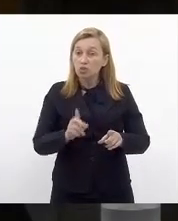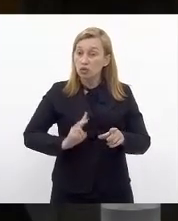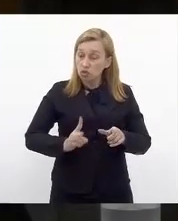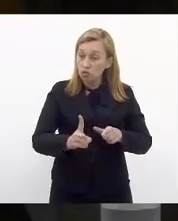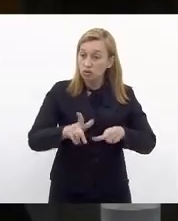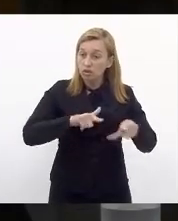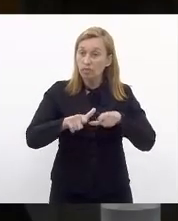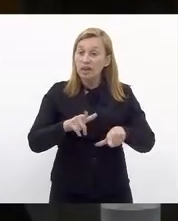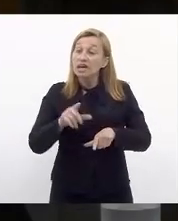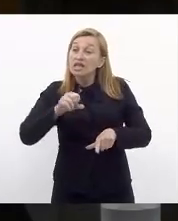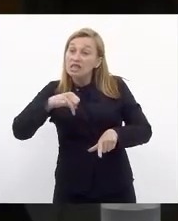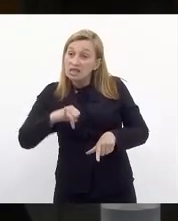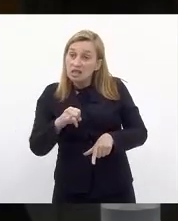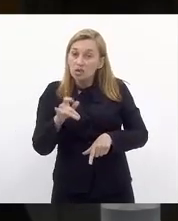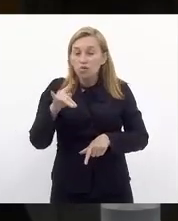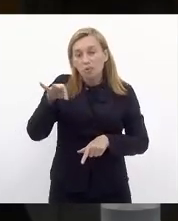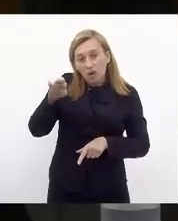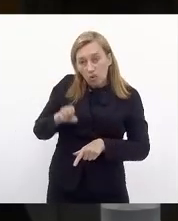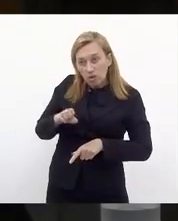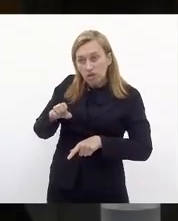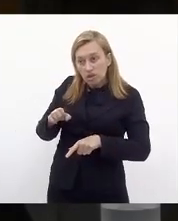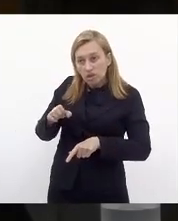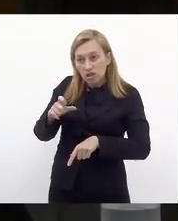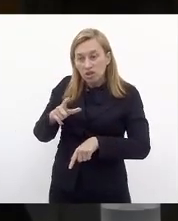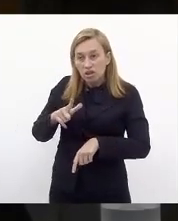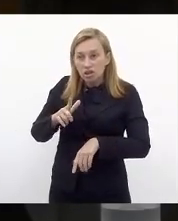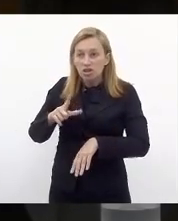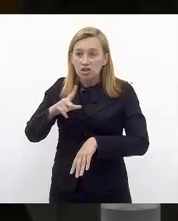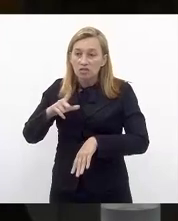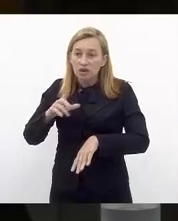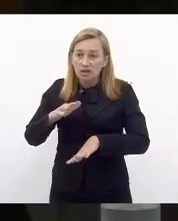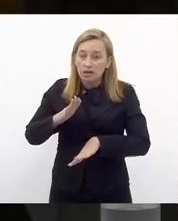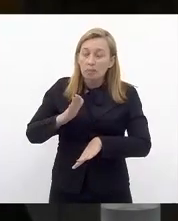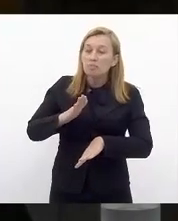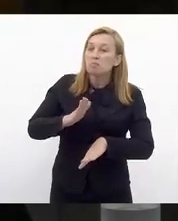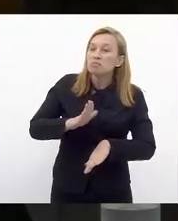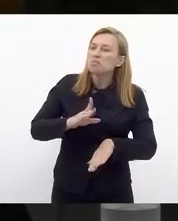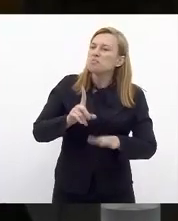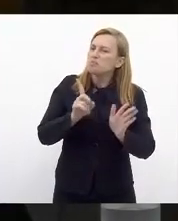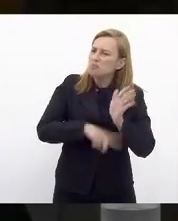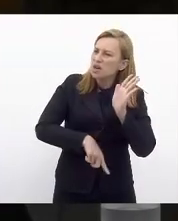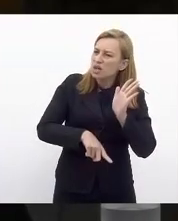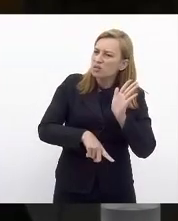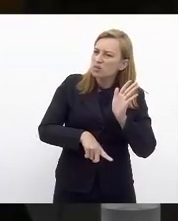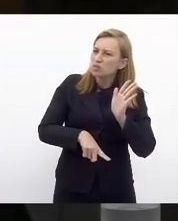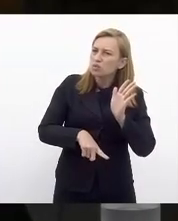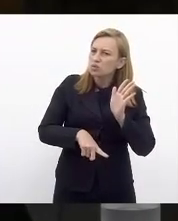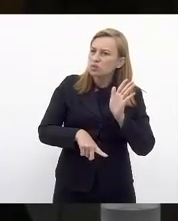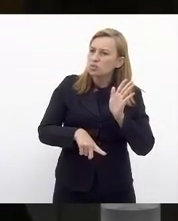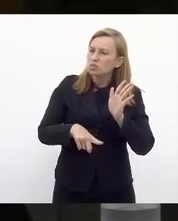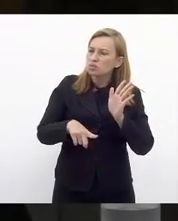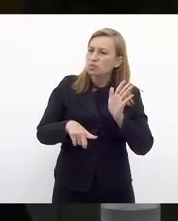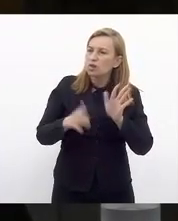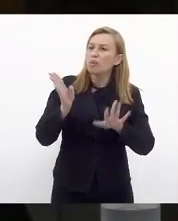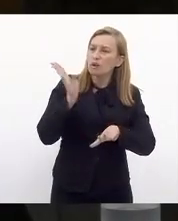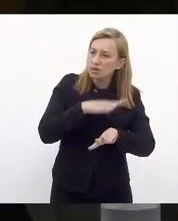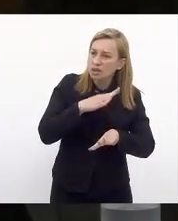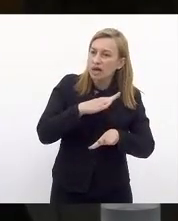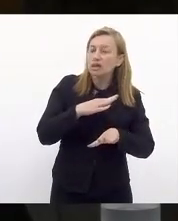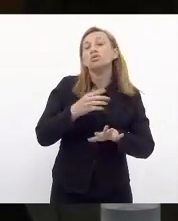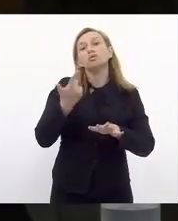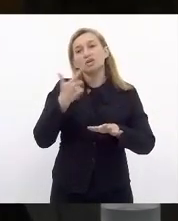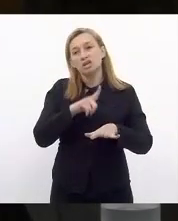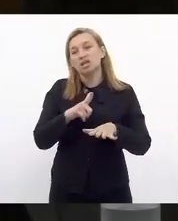no Exercício se o pacote tivesse vindo mais enxuto talvez a gente tivesse conseguido aprofundar mais alguns debates do que a gente